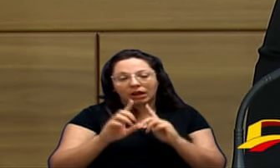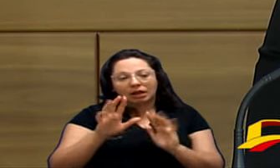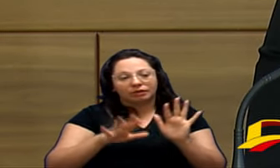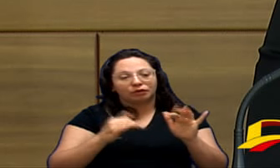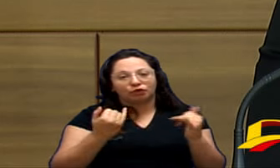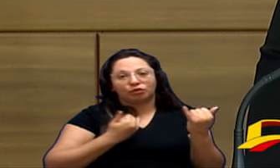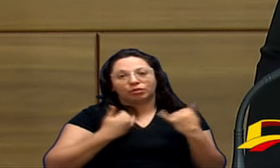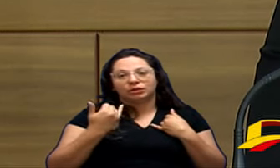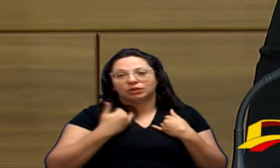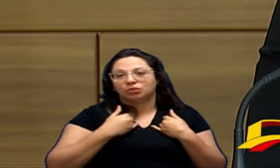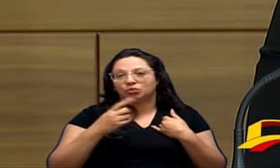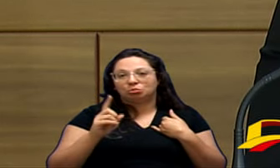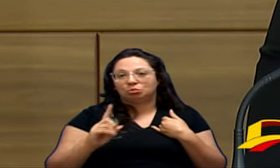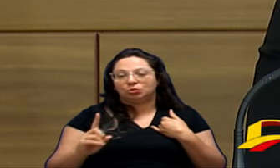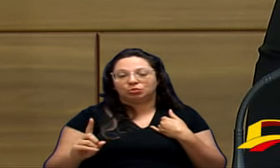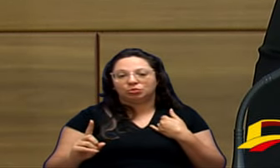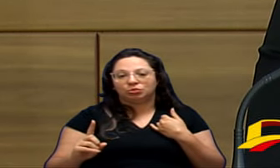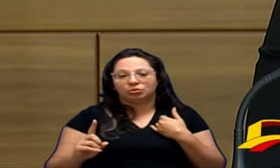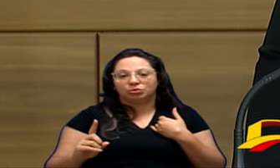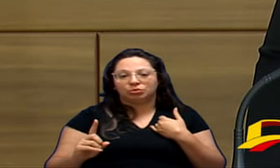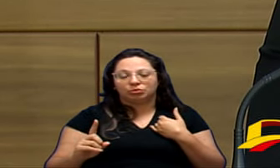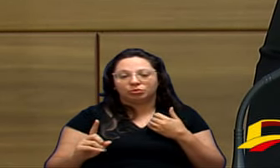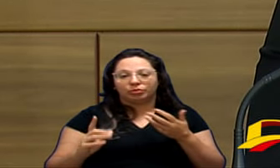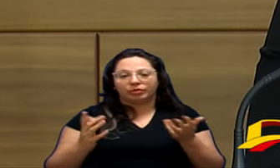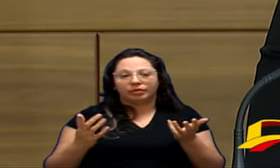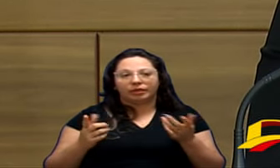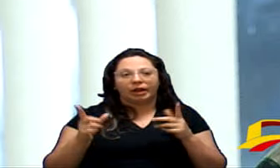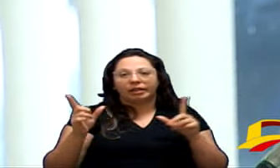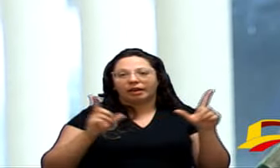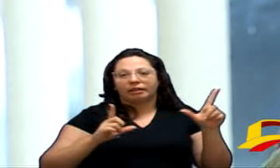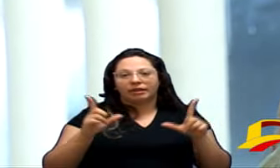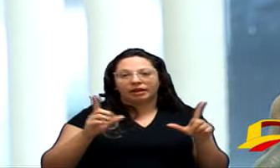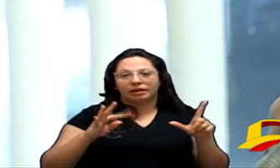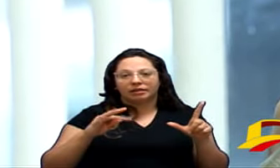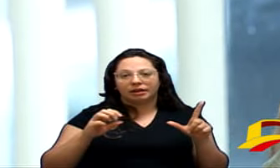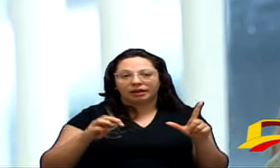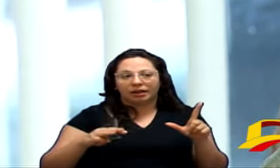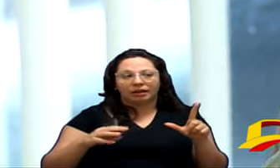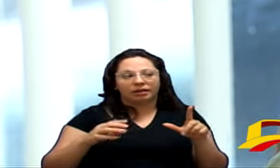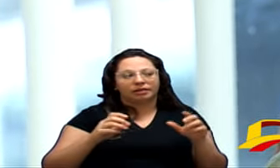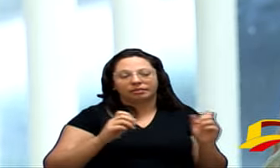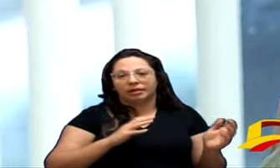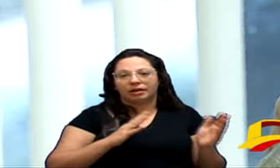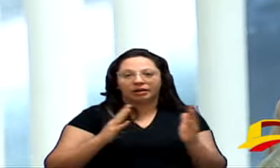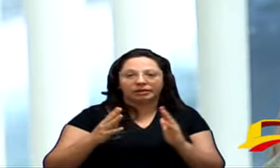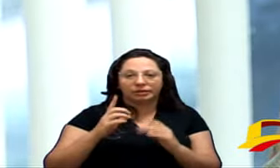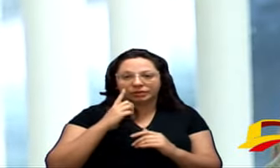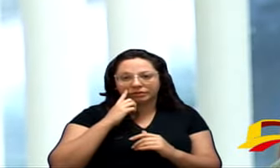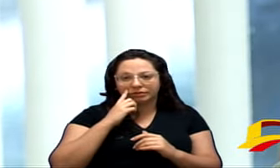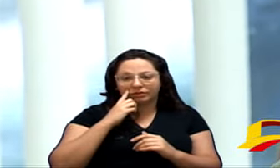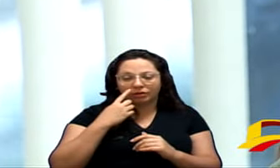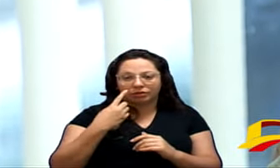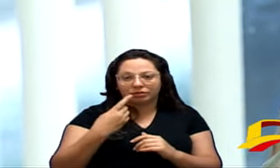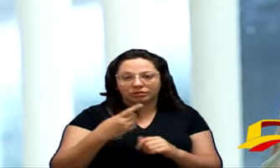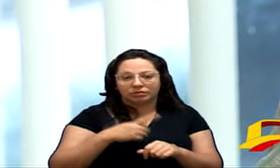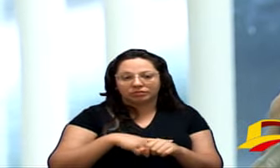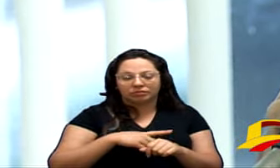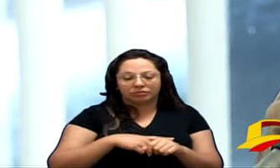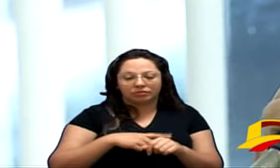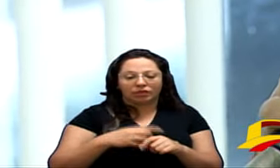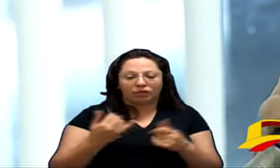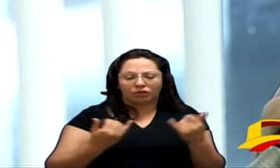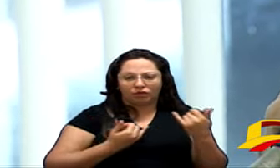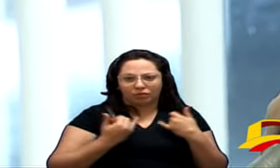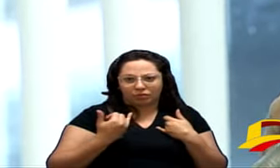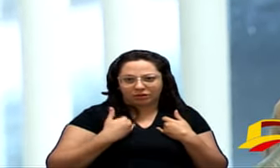né a informação precisa chegar secretária isso aí a TV tem a passa toda hora né Eu acho que informação tem de sobra mas fica